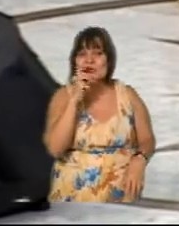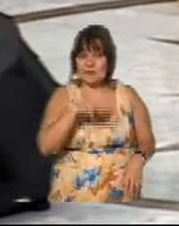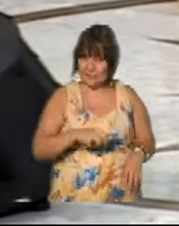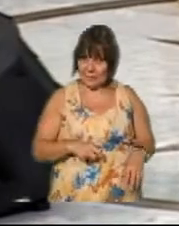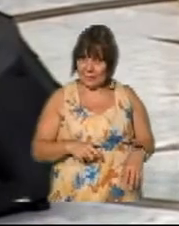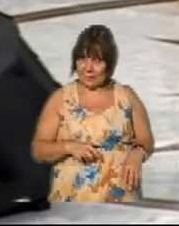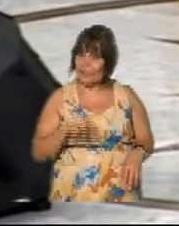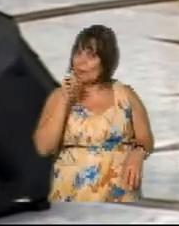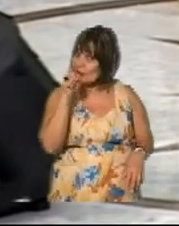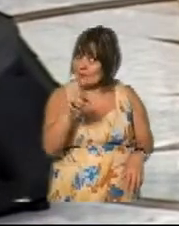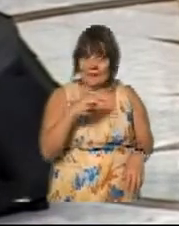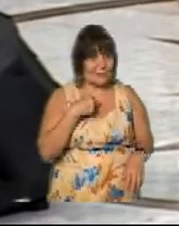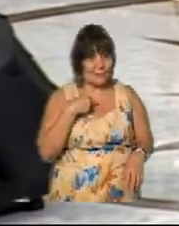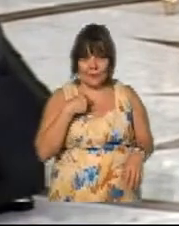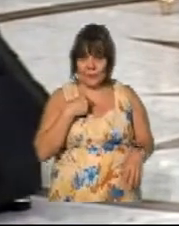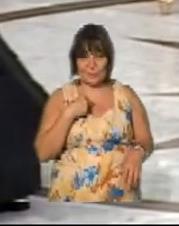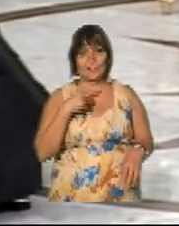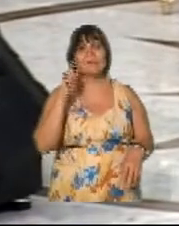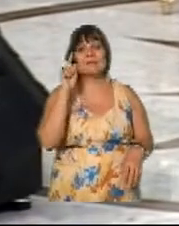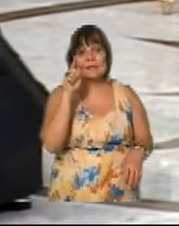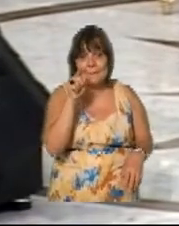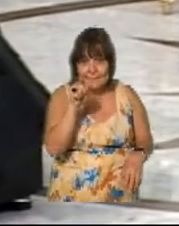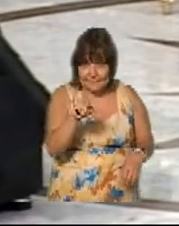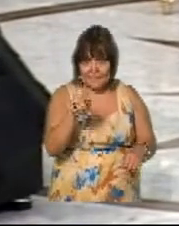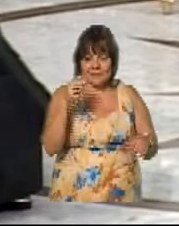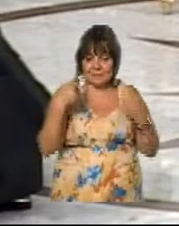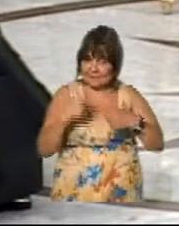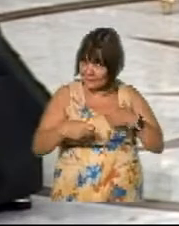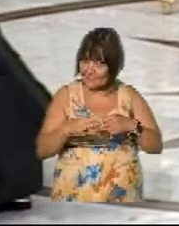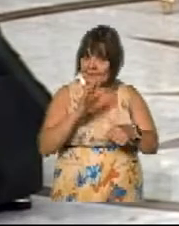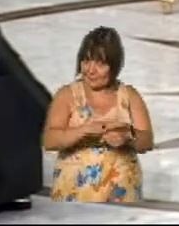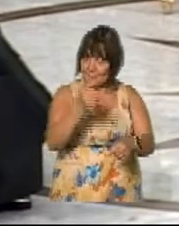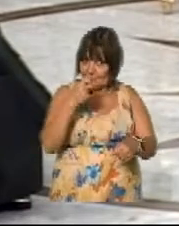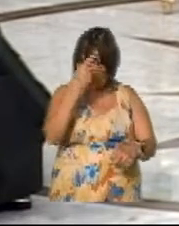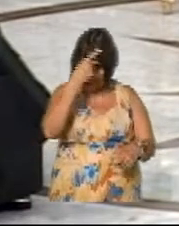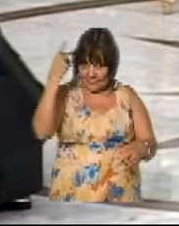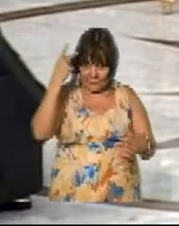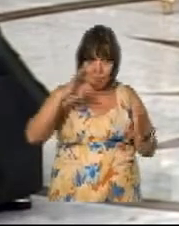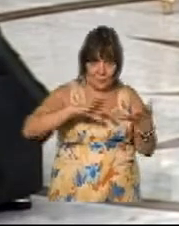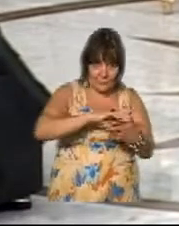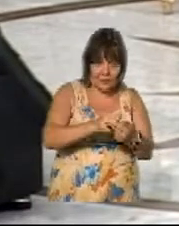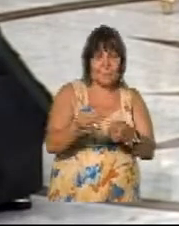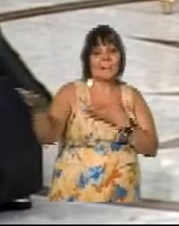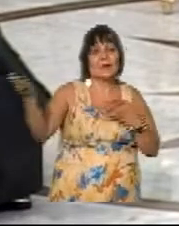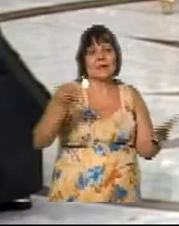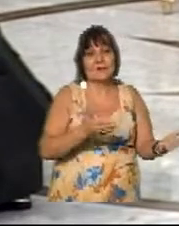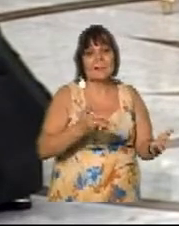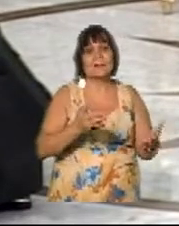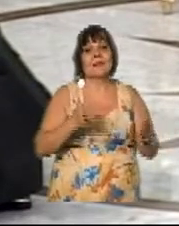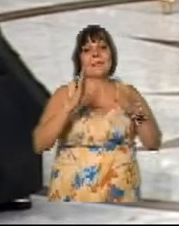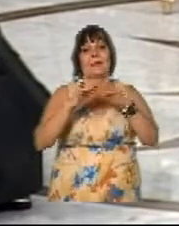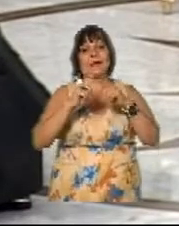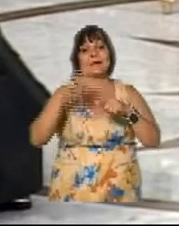Então, eu vou deixar um grito de reconciliação.